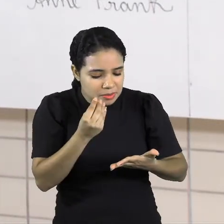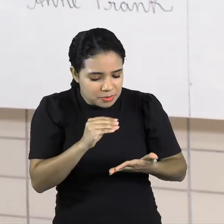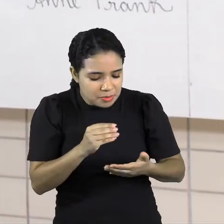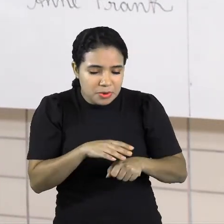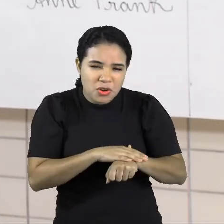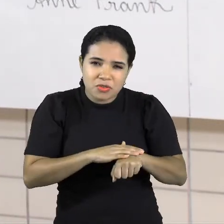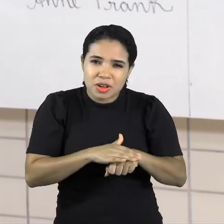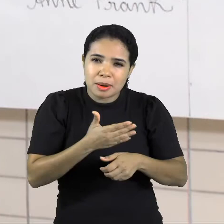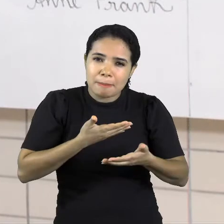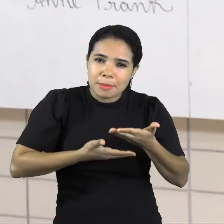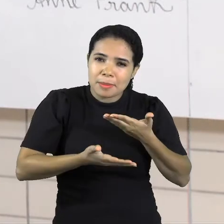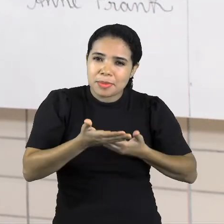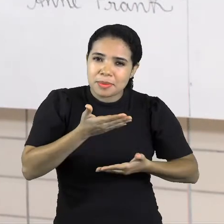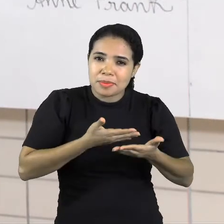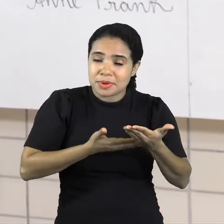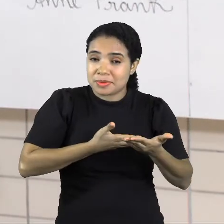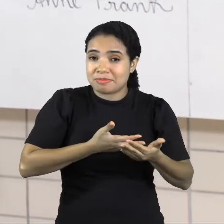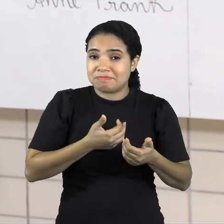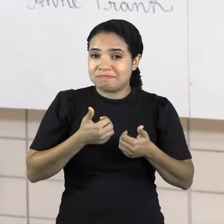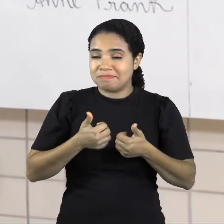conversando, dialogando com a amiga.